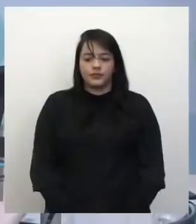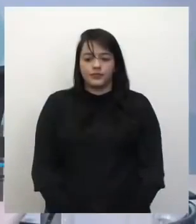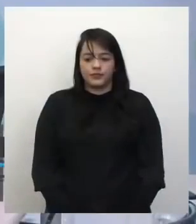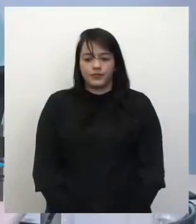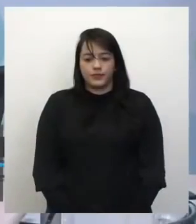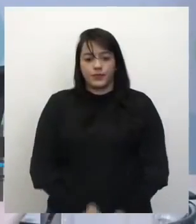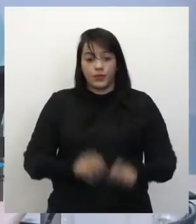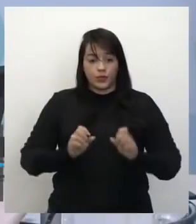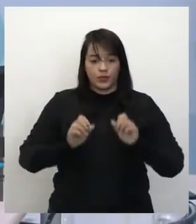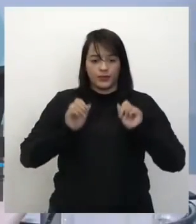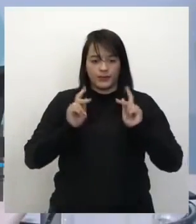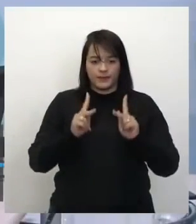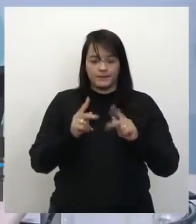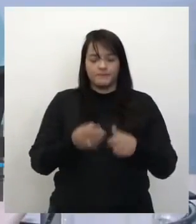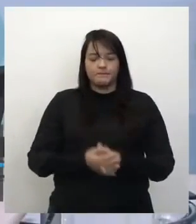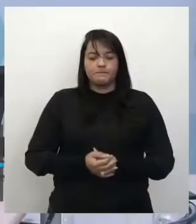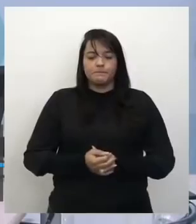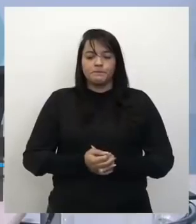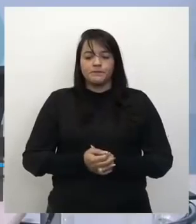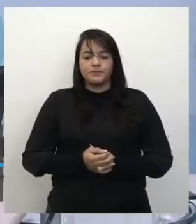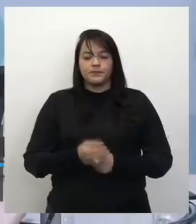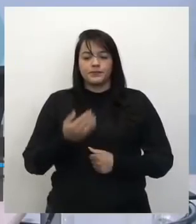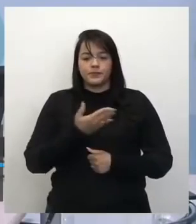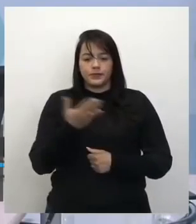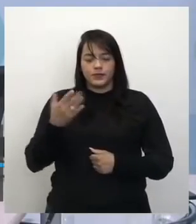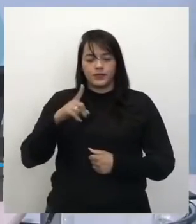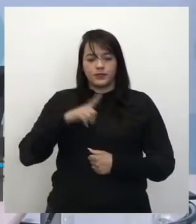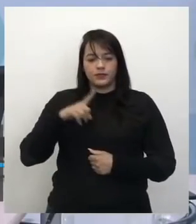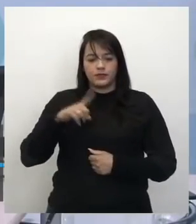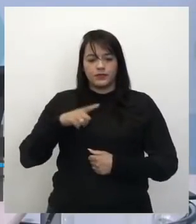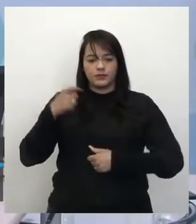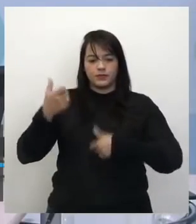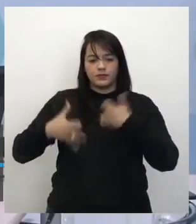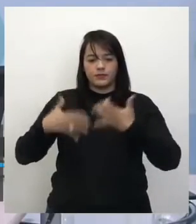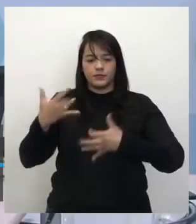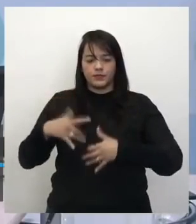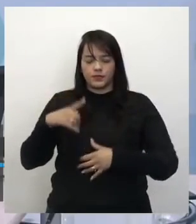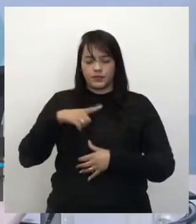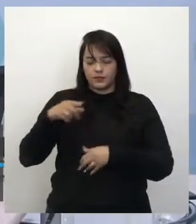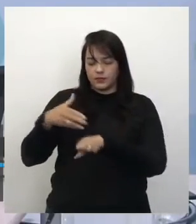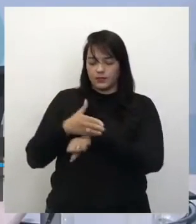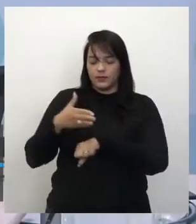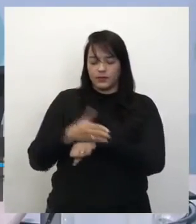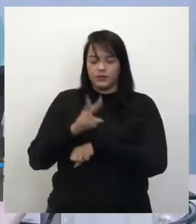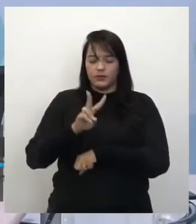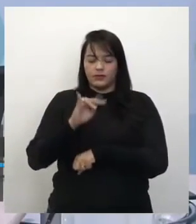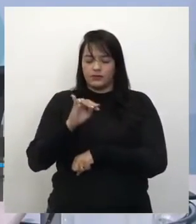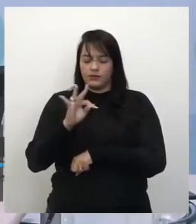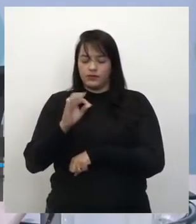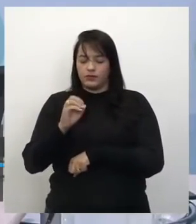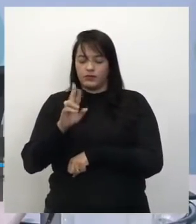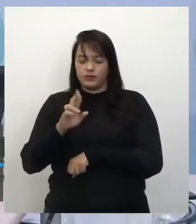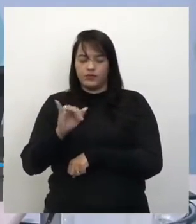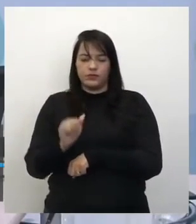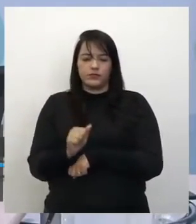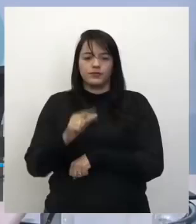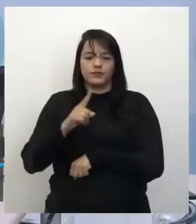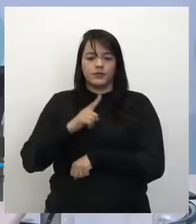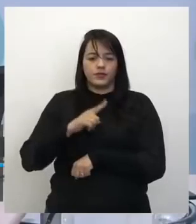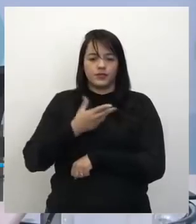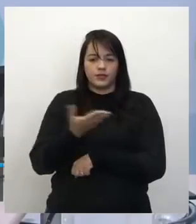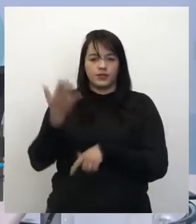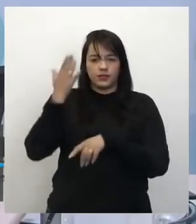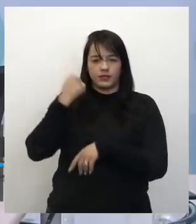Okay. Well, we are here with some things coming up. Teve a participação da Vitória, que mandou aqui pra gente que ela sabe